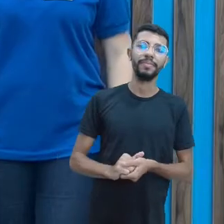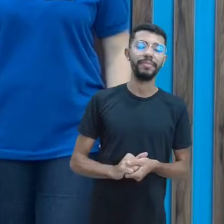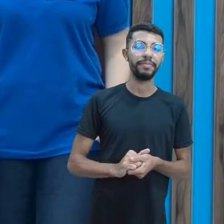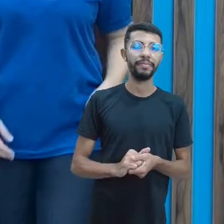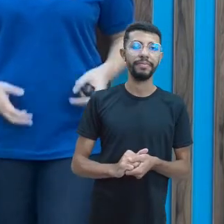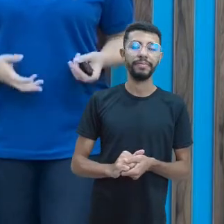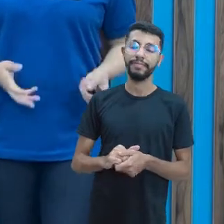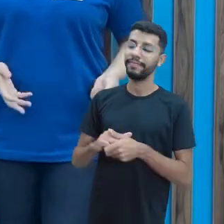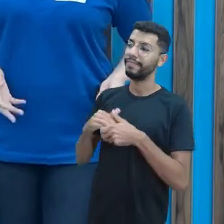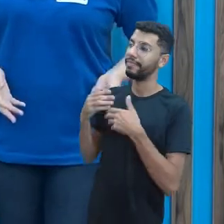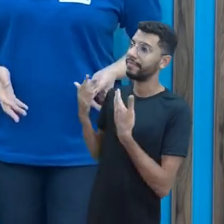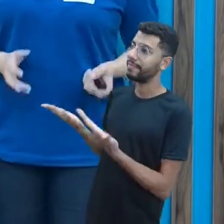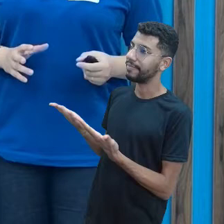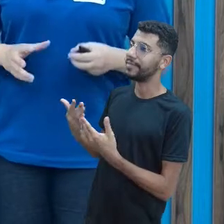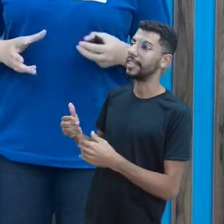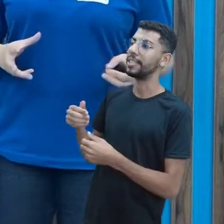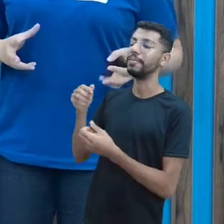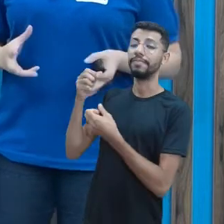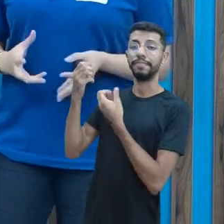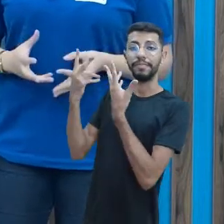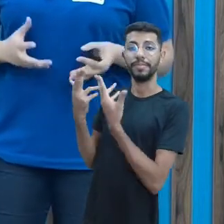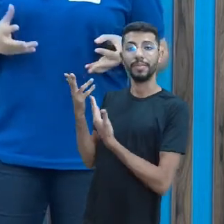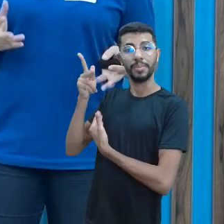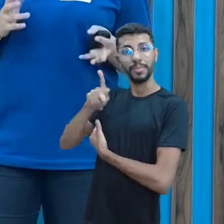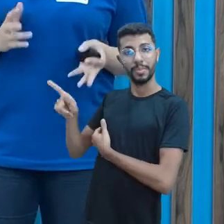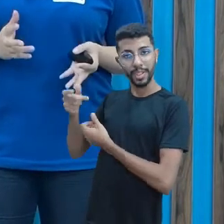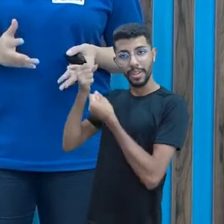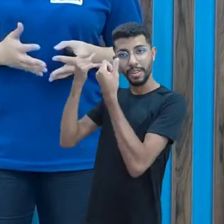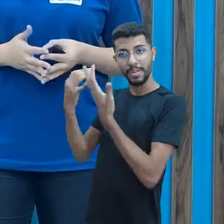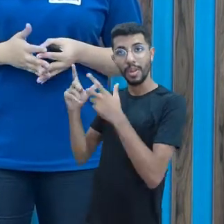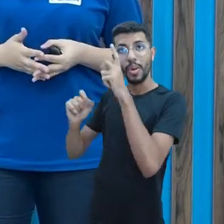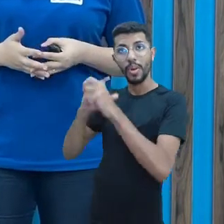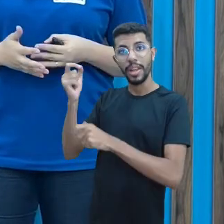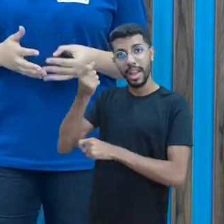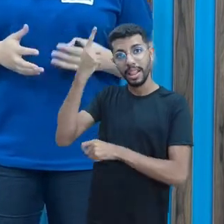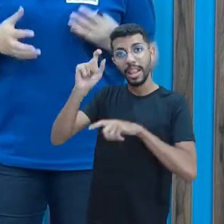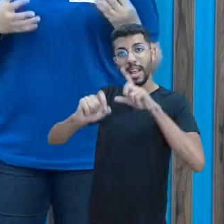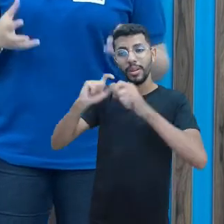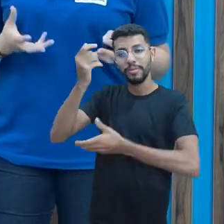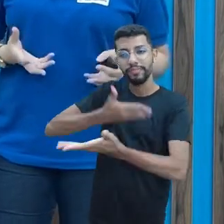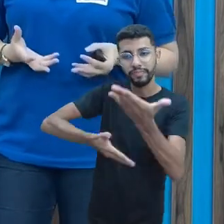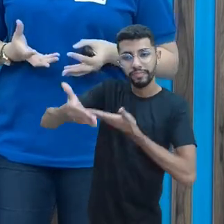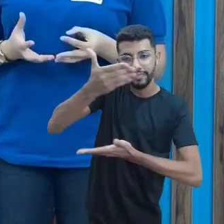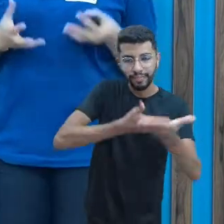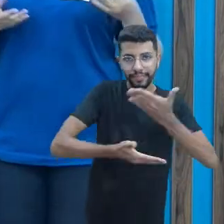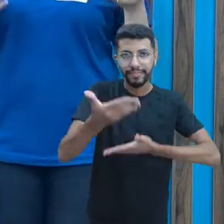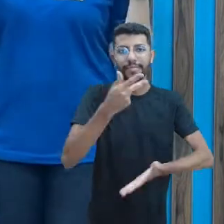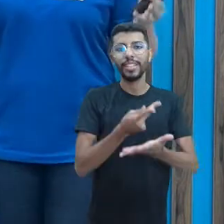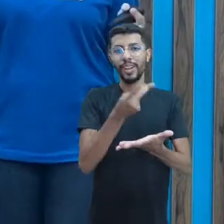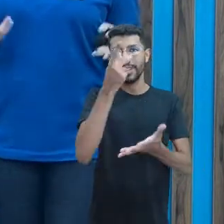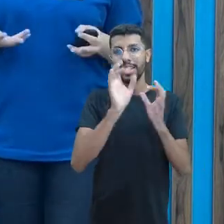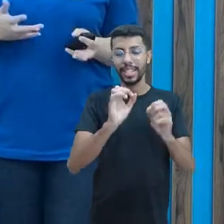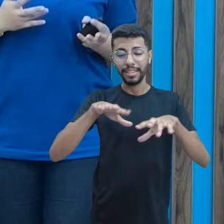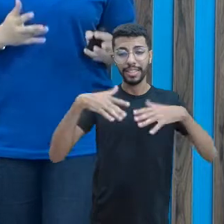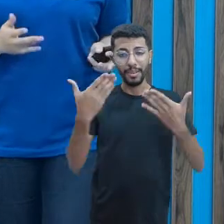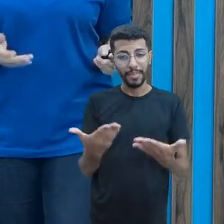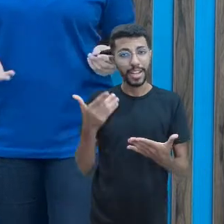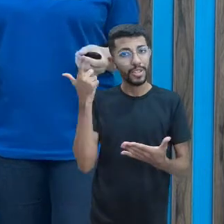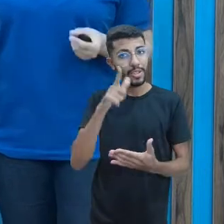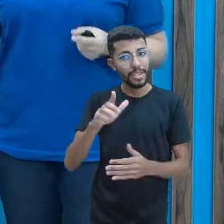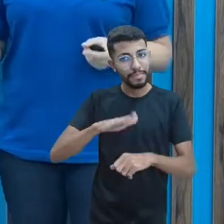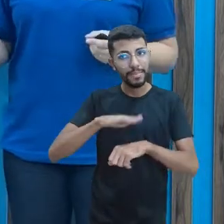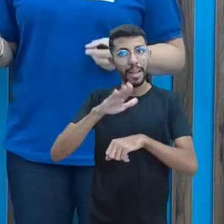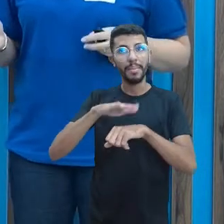Bom, como o Pedro falou, a ideia aqui é a interatividade acontecendo, né? Então, para que isso seja cada vez mais rico e